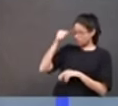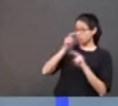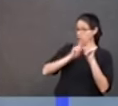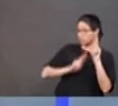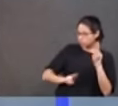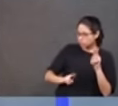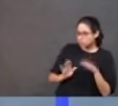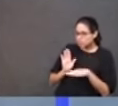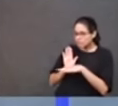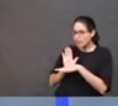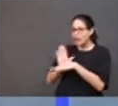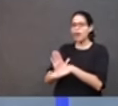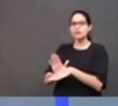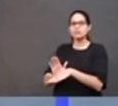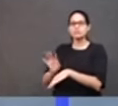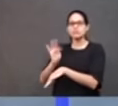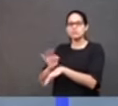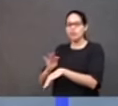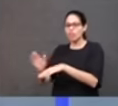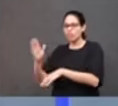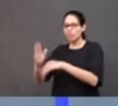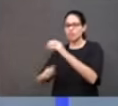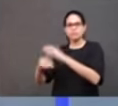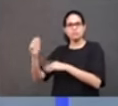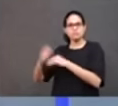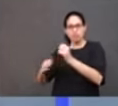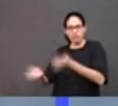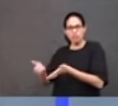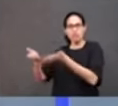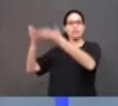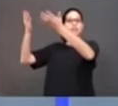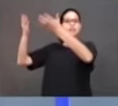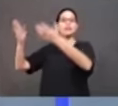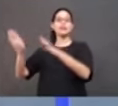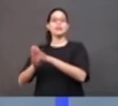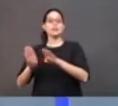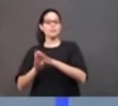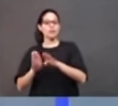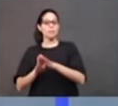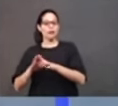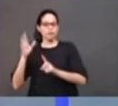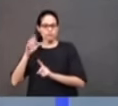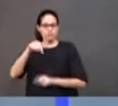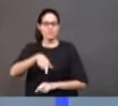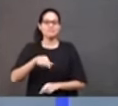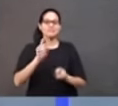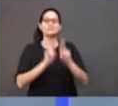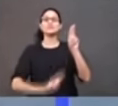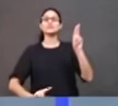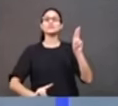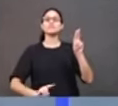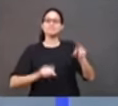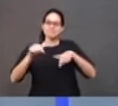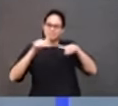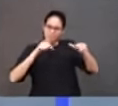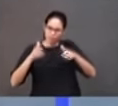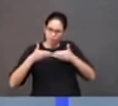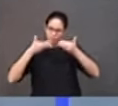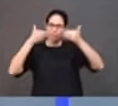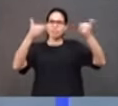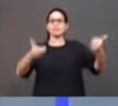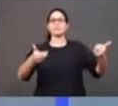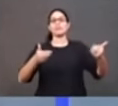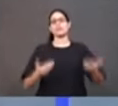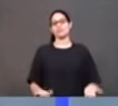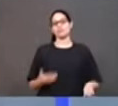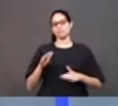a capacitação dos nossos servidores, também trazer para a universidade o benefício do trabalho de investigação realizado no